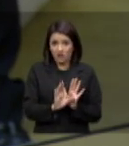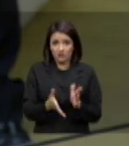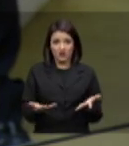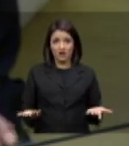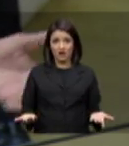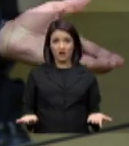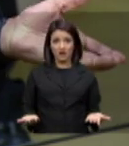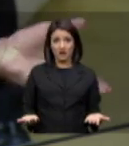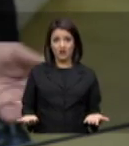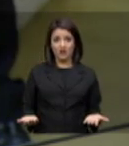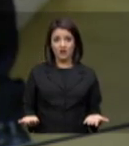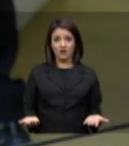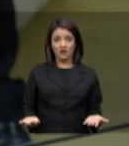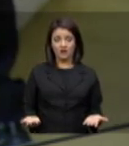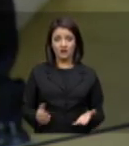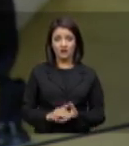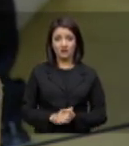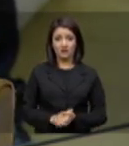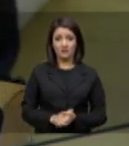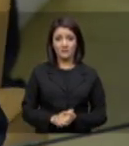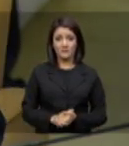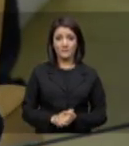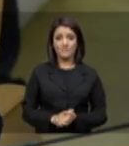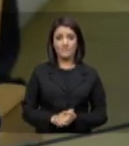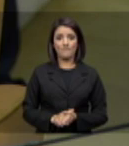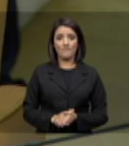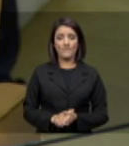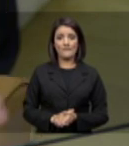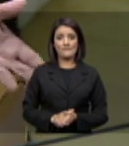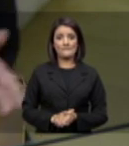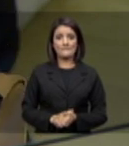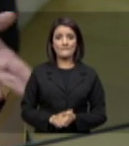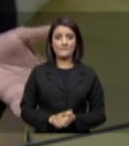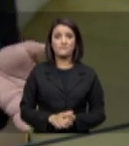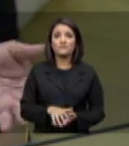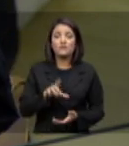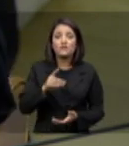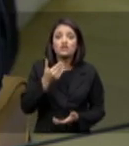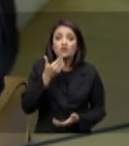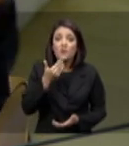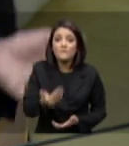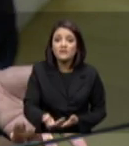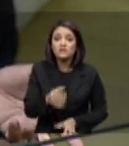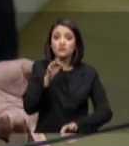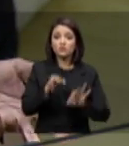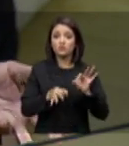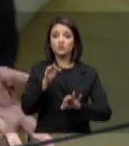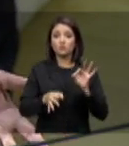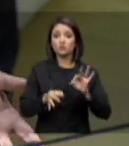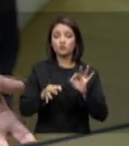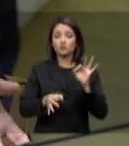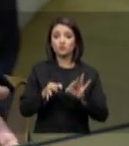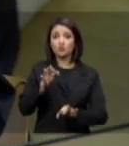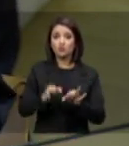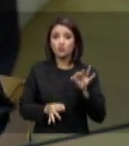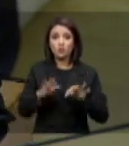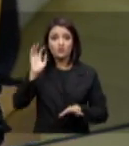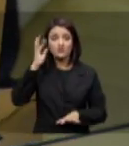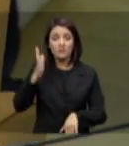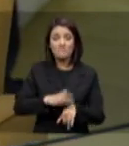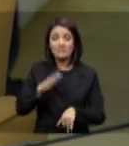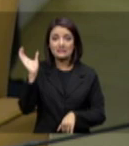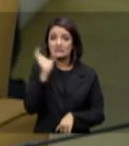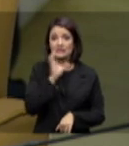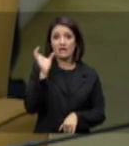o que apenas preconiza que o juiz proceda o exame só precisamos